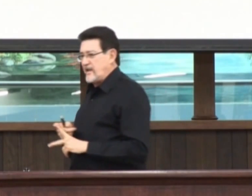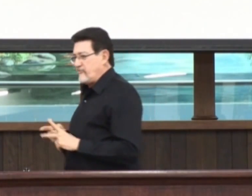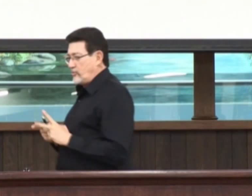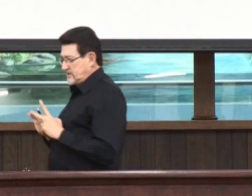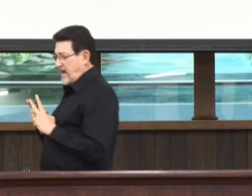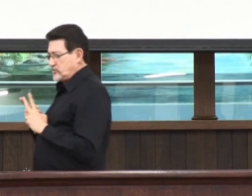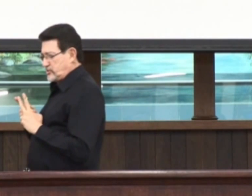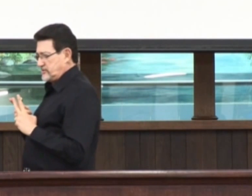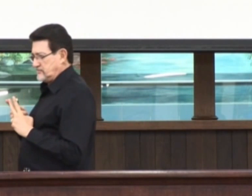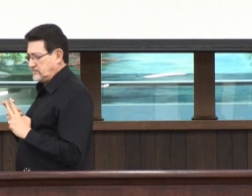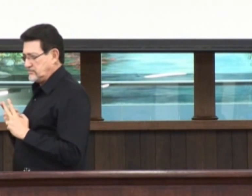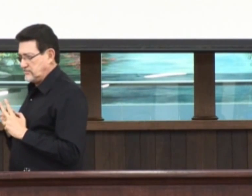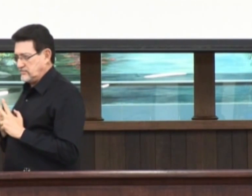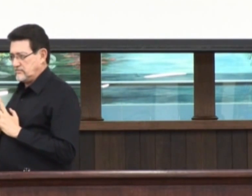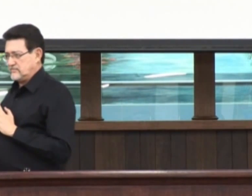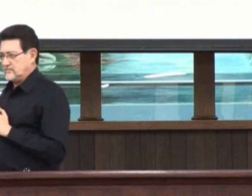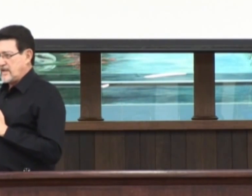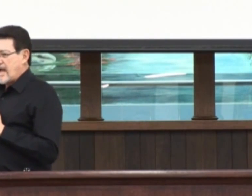Pessoa tem vontade.